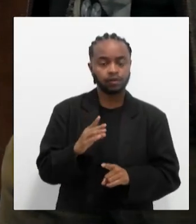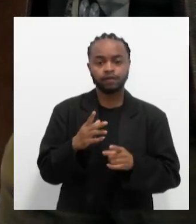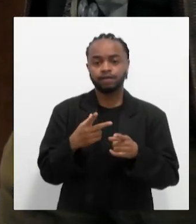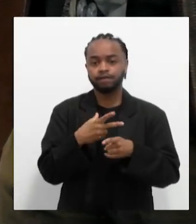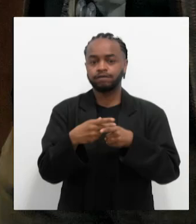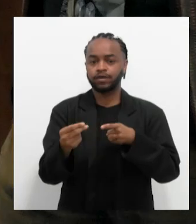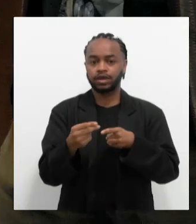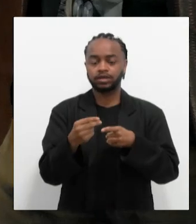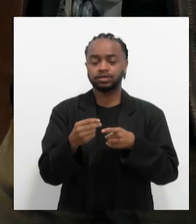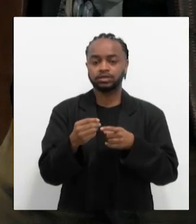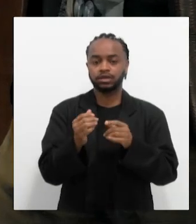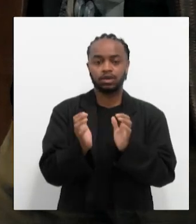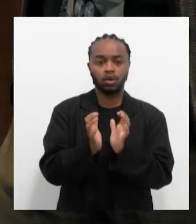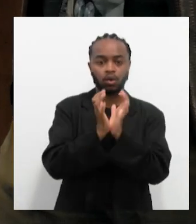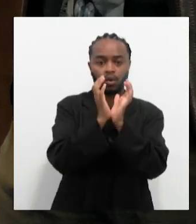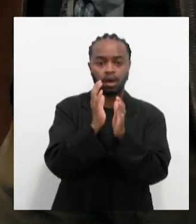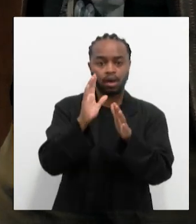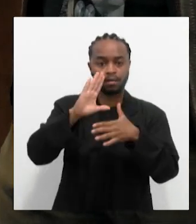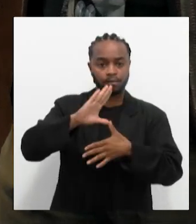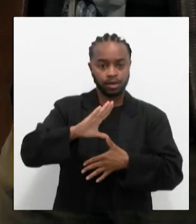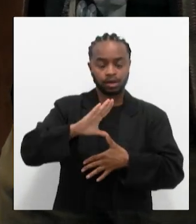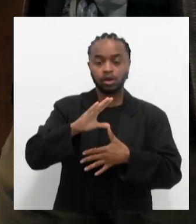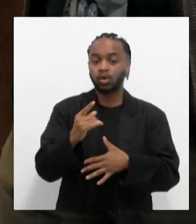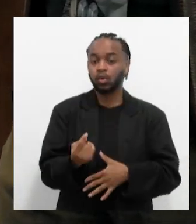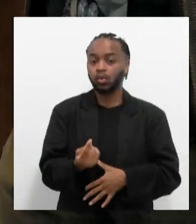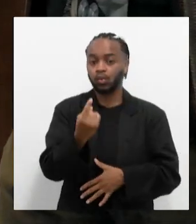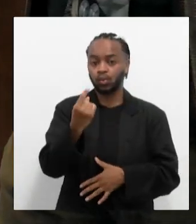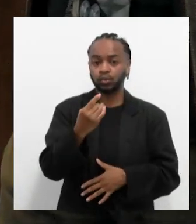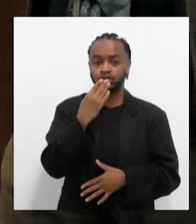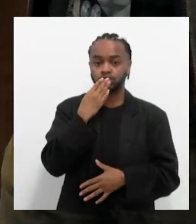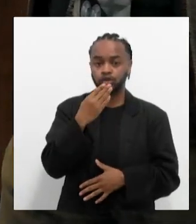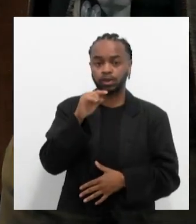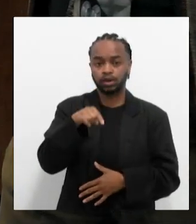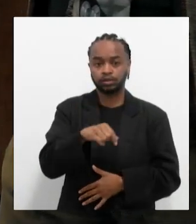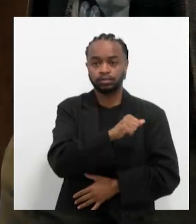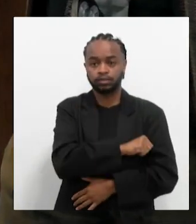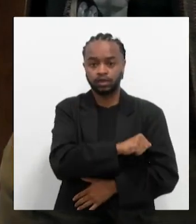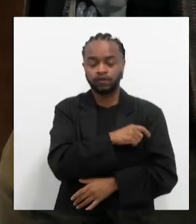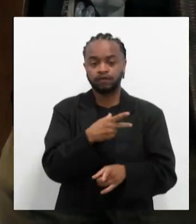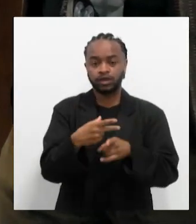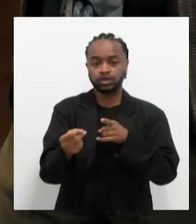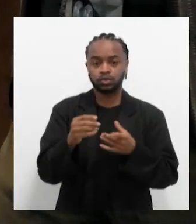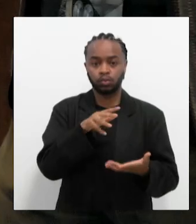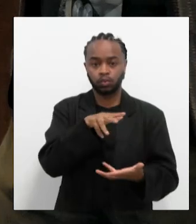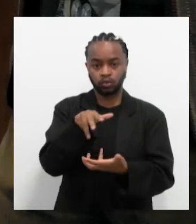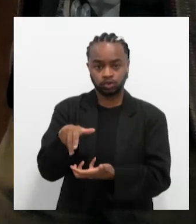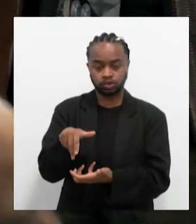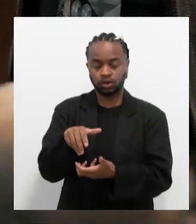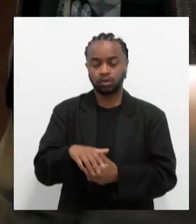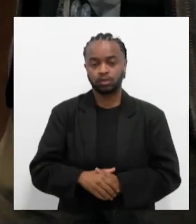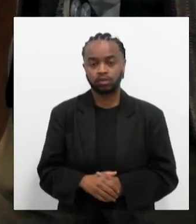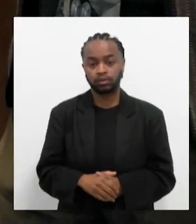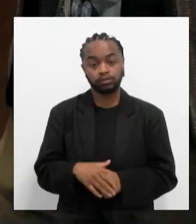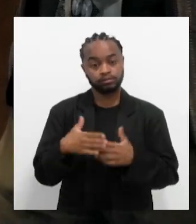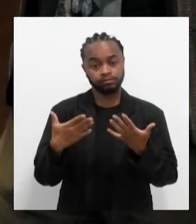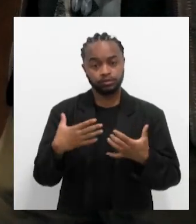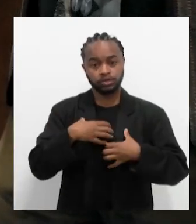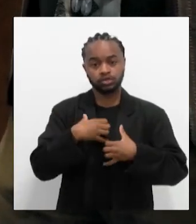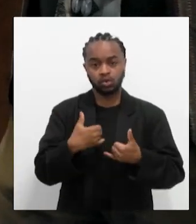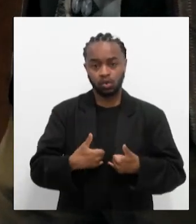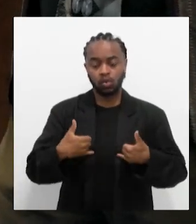Libertadores da América. O único time do Estado do Rio de Janeiro a ser campeão mundial. Então, orgulho de